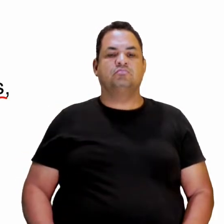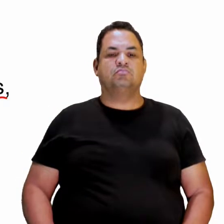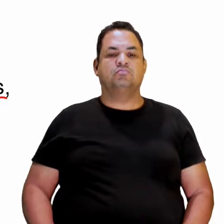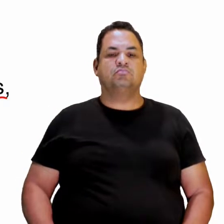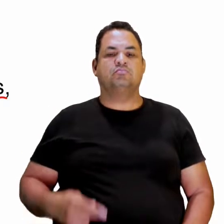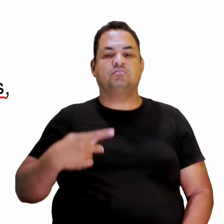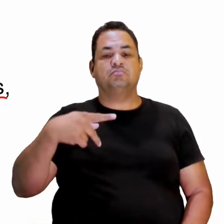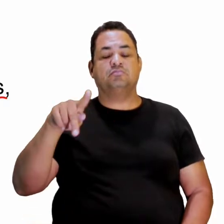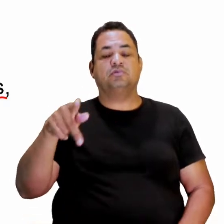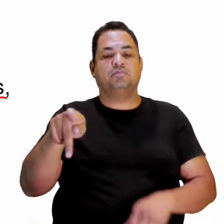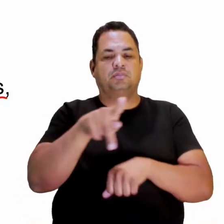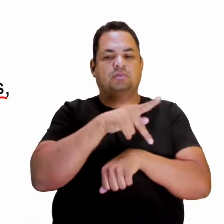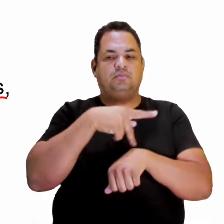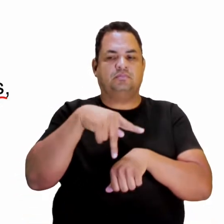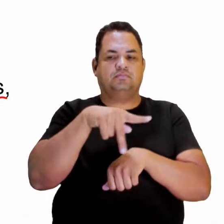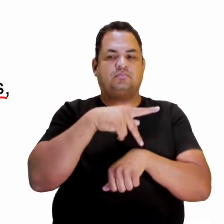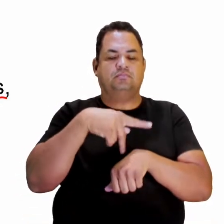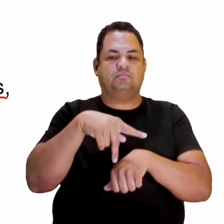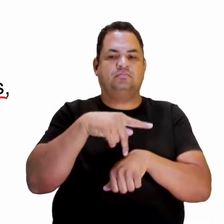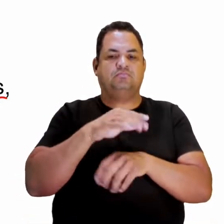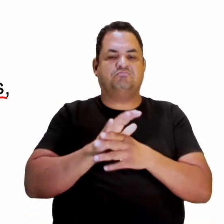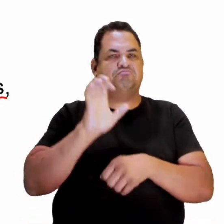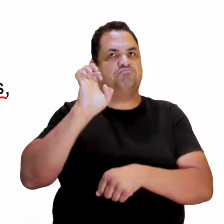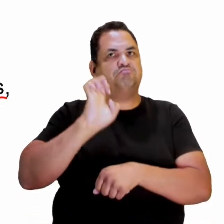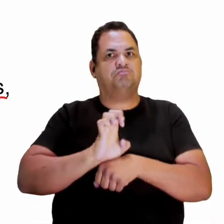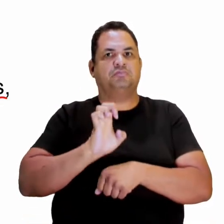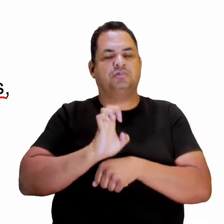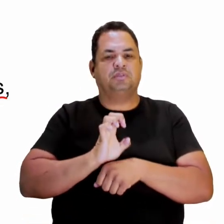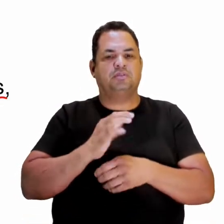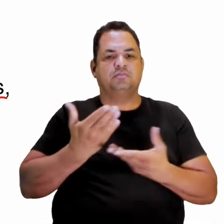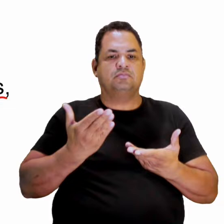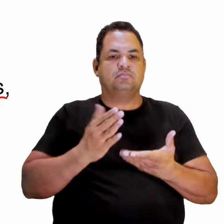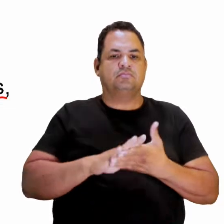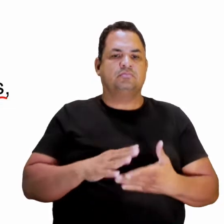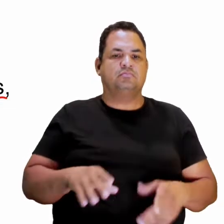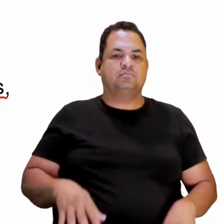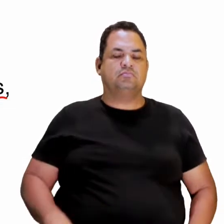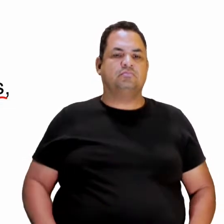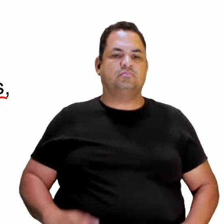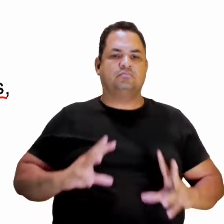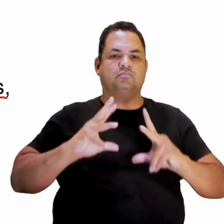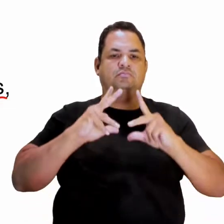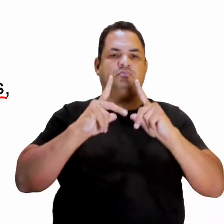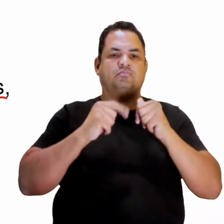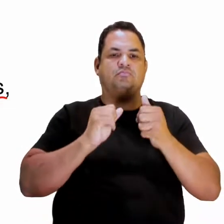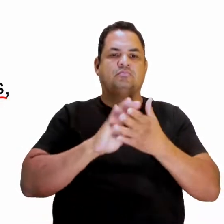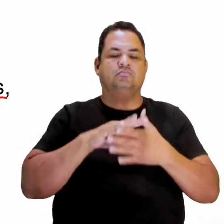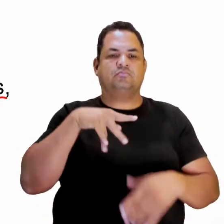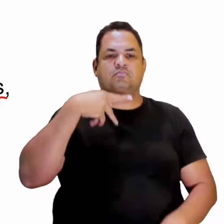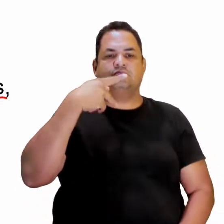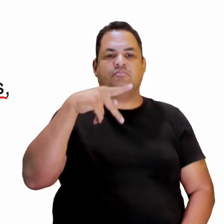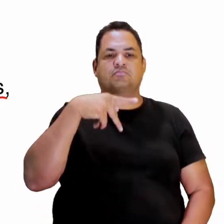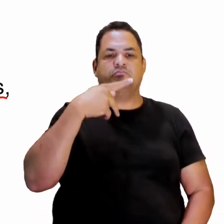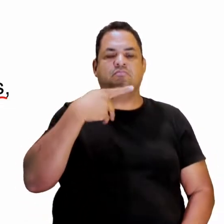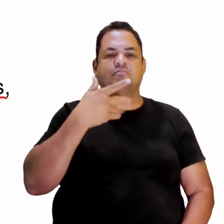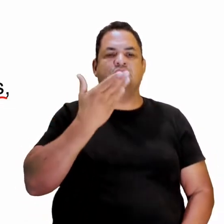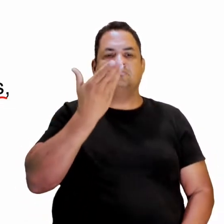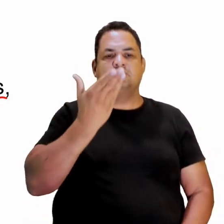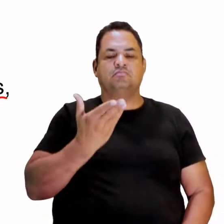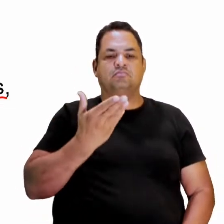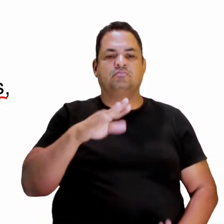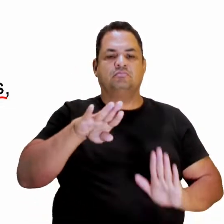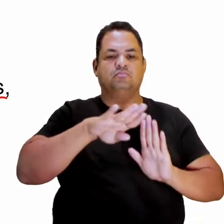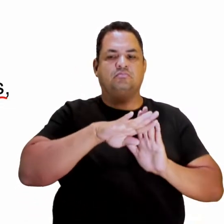no seu país. Então não é no seu estado exatamente, estamos falando do país inteiro. Então eu vou falando a